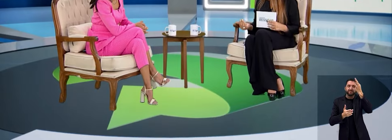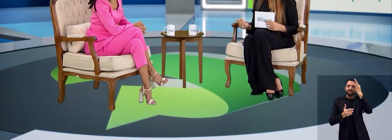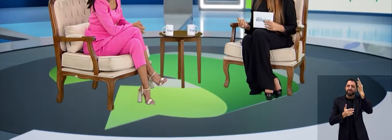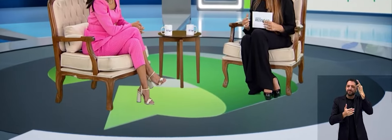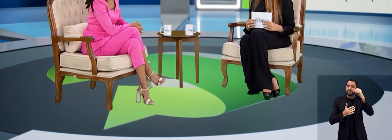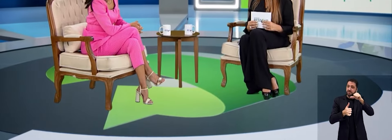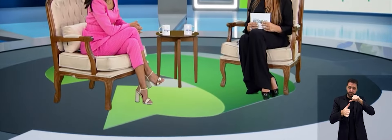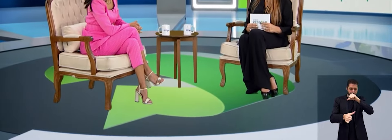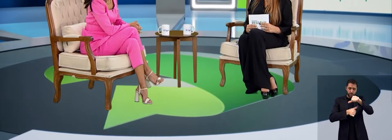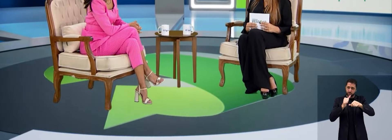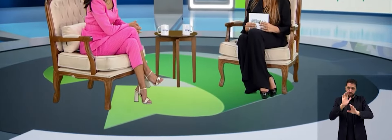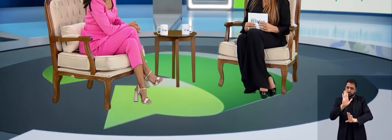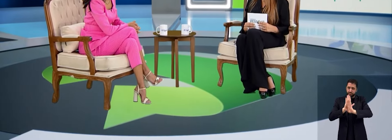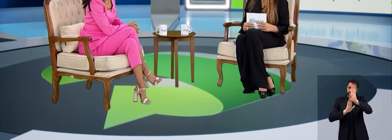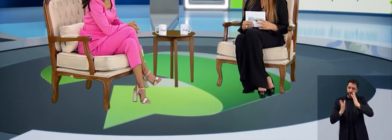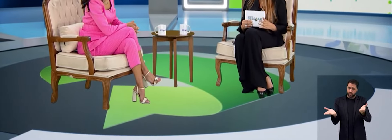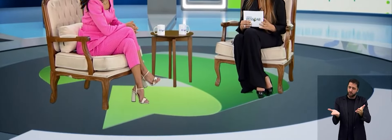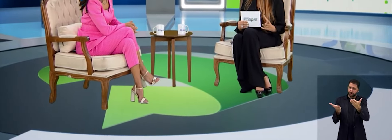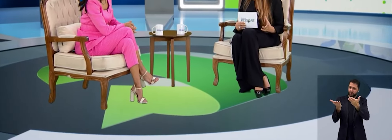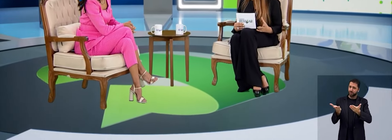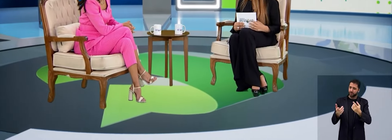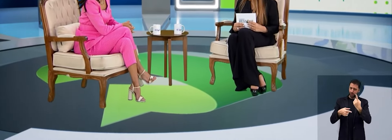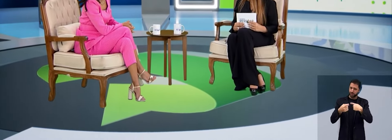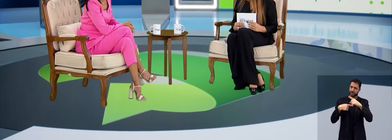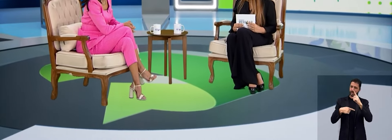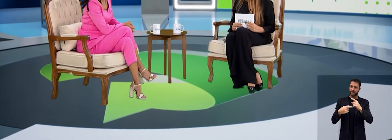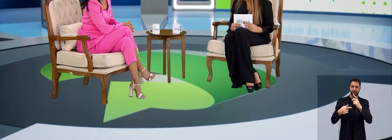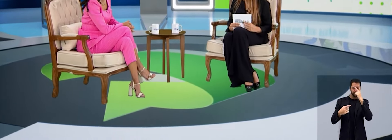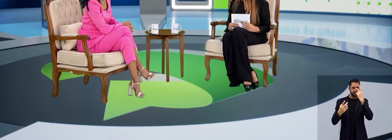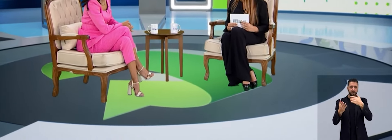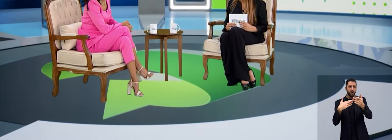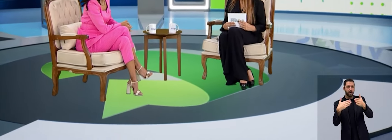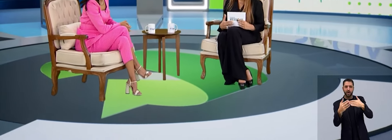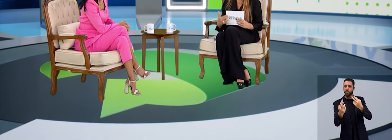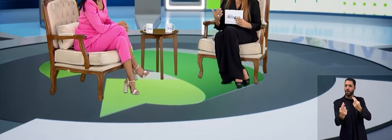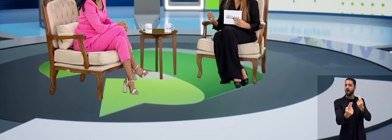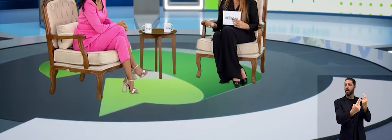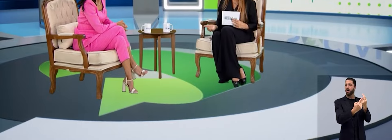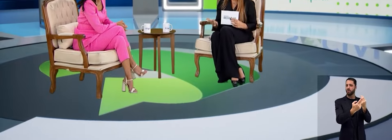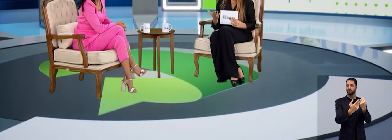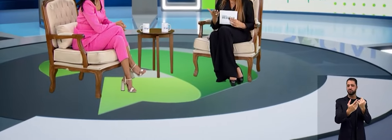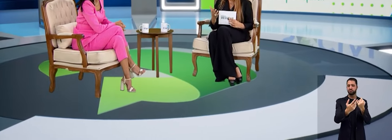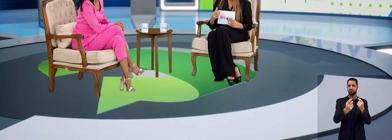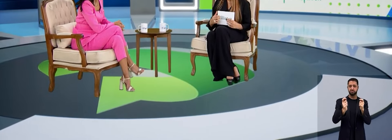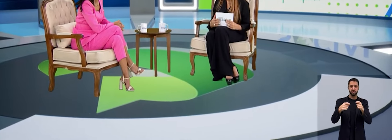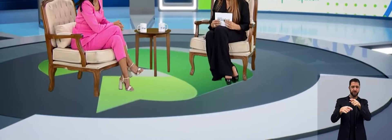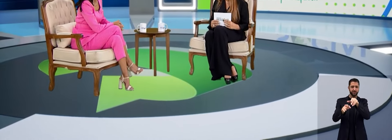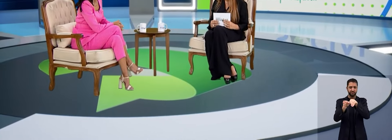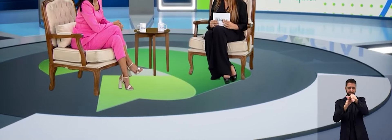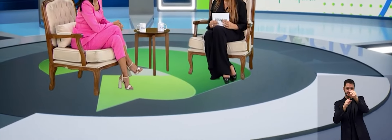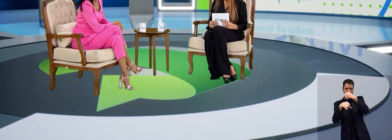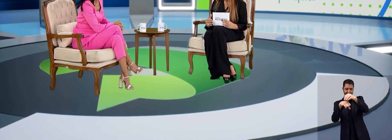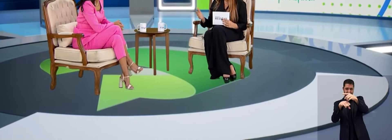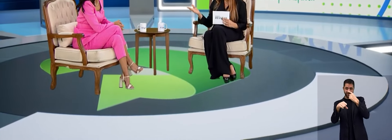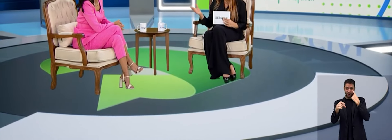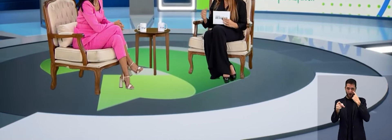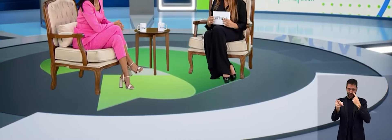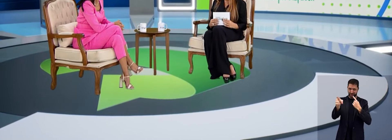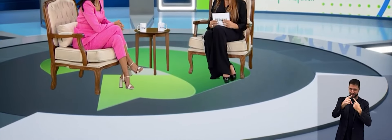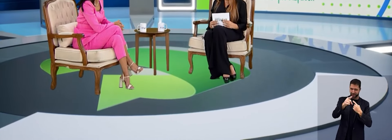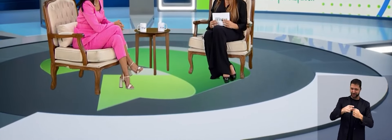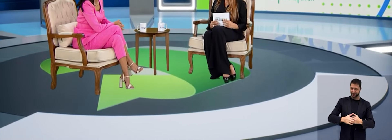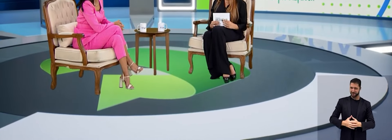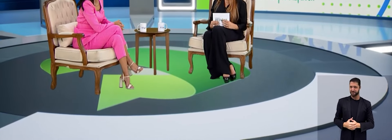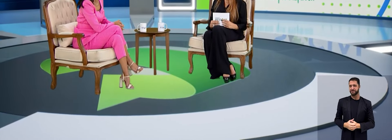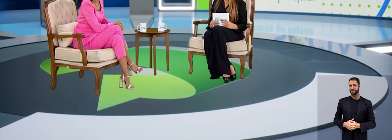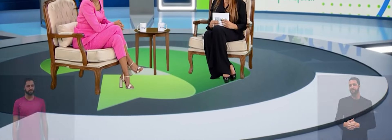sobrancelha no começo era algo muito simples e que qualquer pessoa pode começar a fazer. E que talvez seja isso que você vai começar a fazer com esse